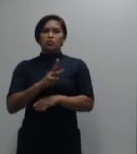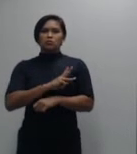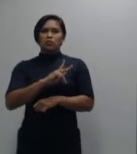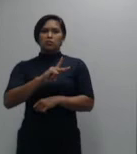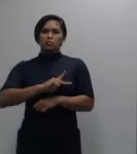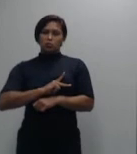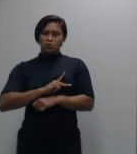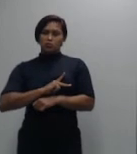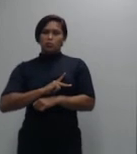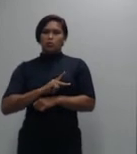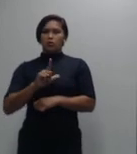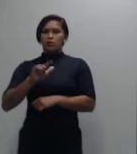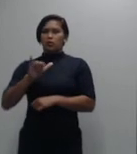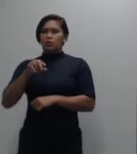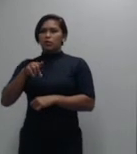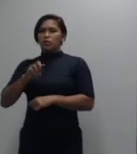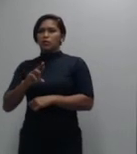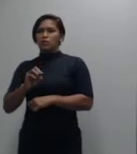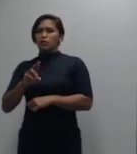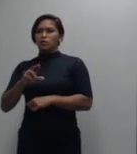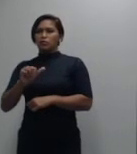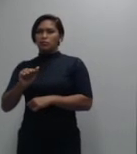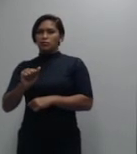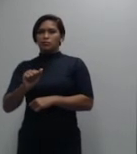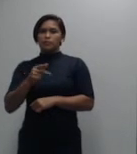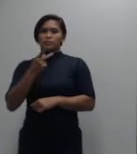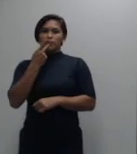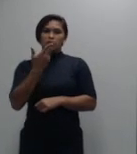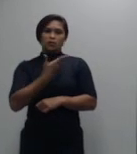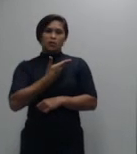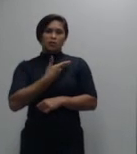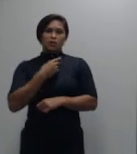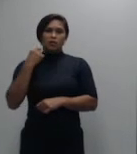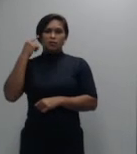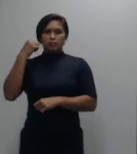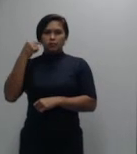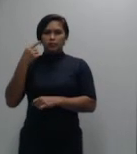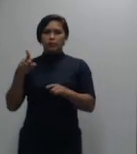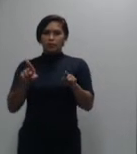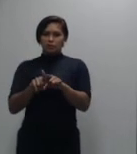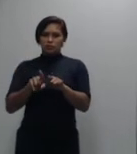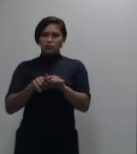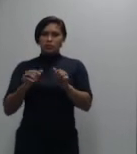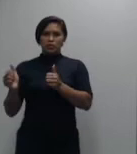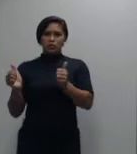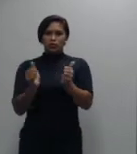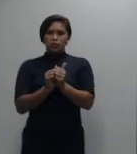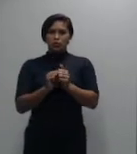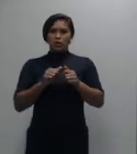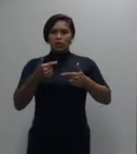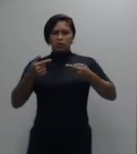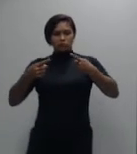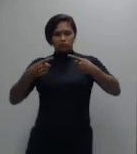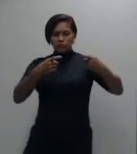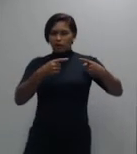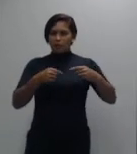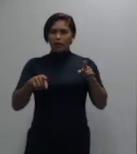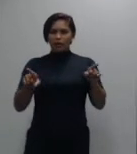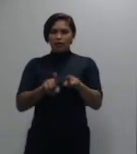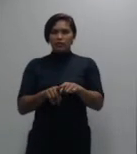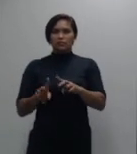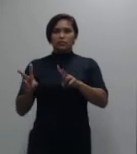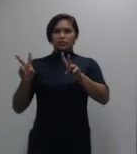o quadro tradutora do colega do Fernando colega e companheiro de embarque o dono desse